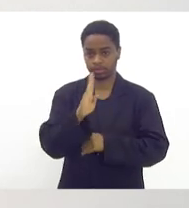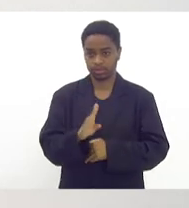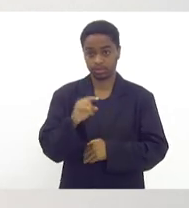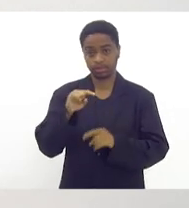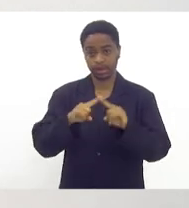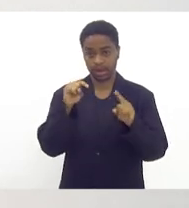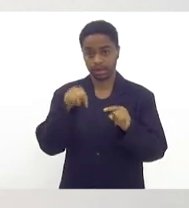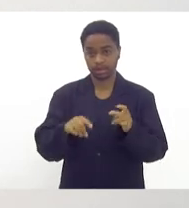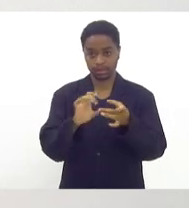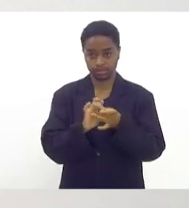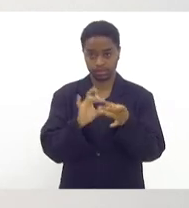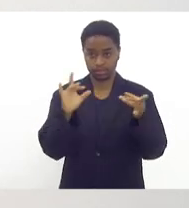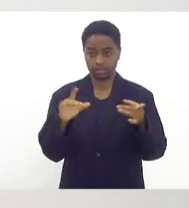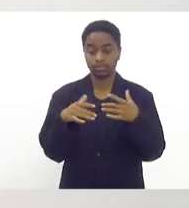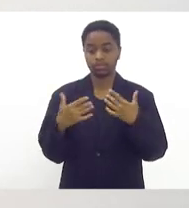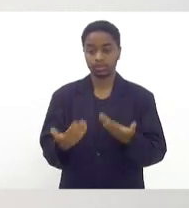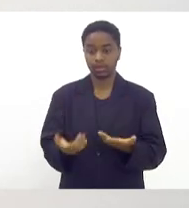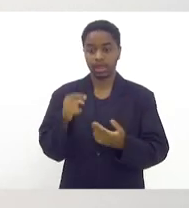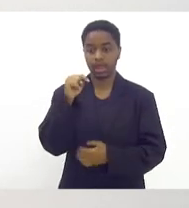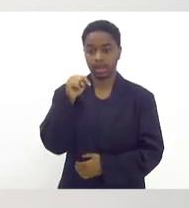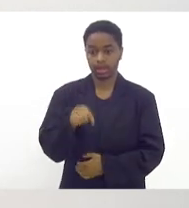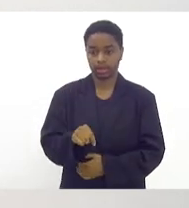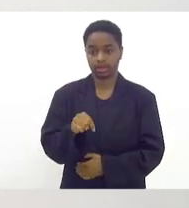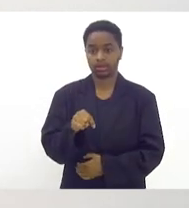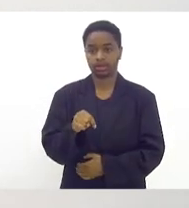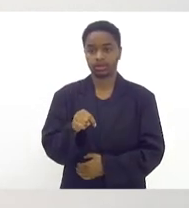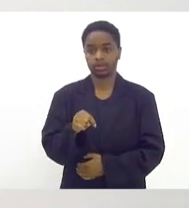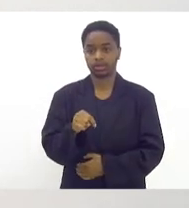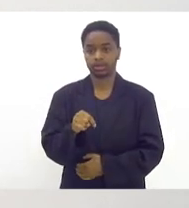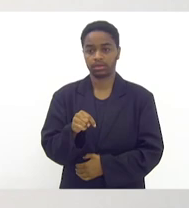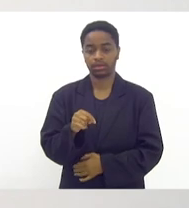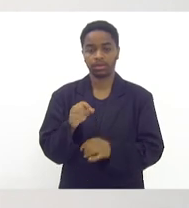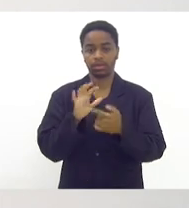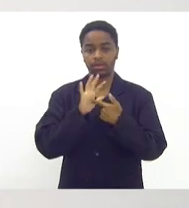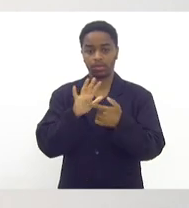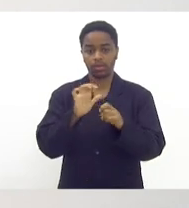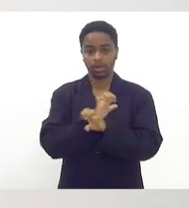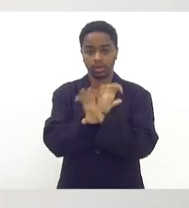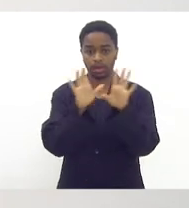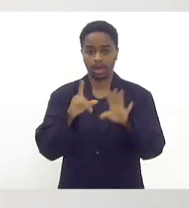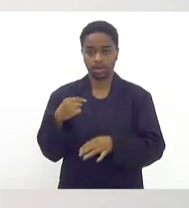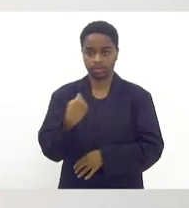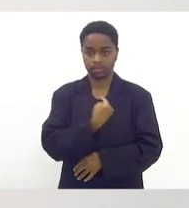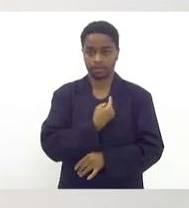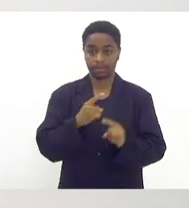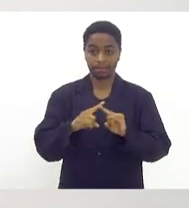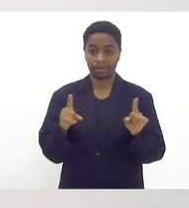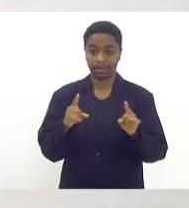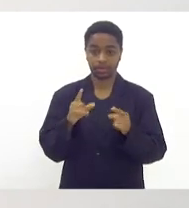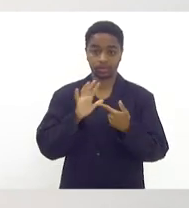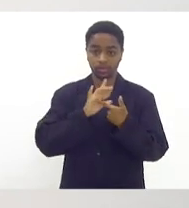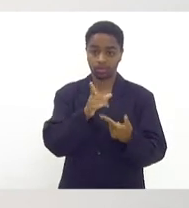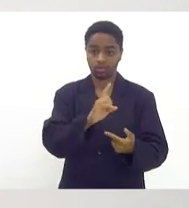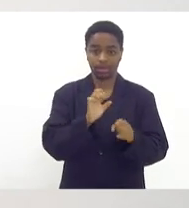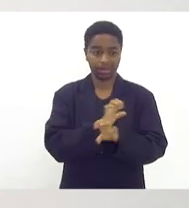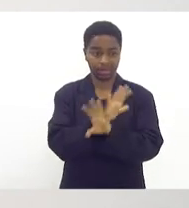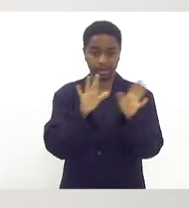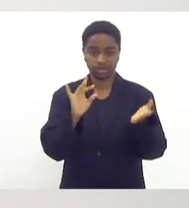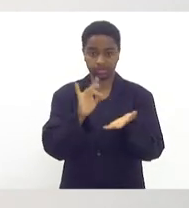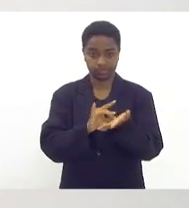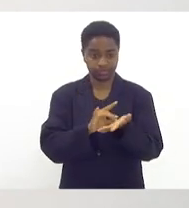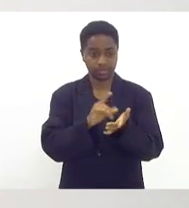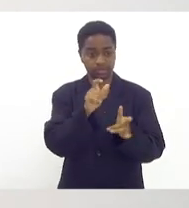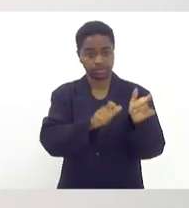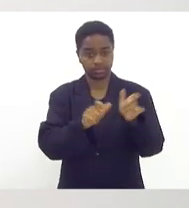aqui é permitido a situação aqui é muito clara pra gente mas não é Clara paraa realidade fática a